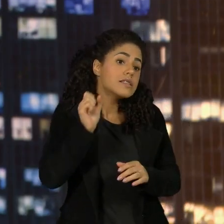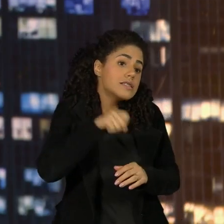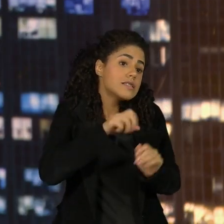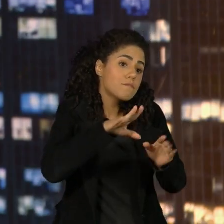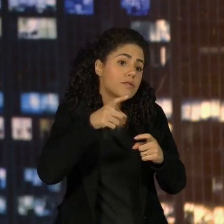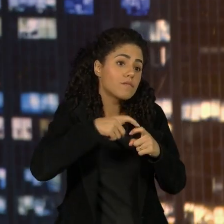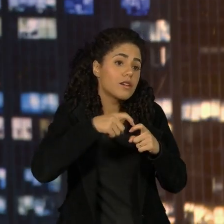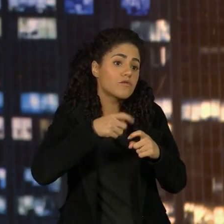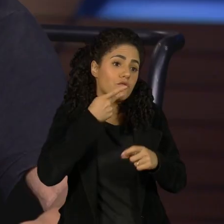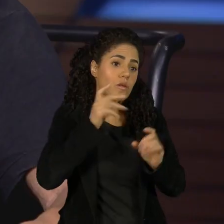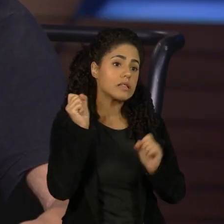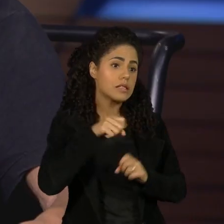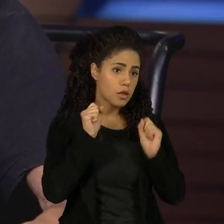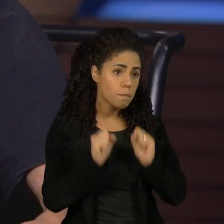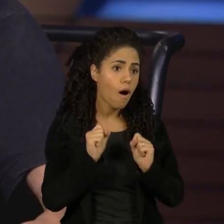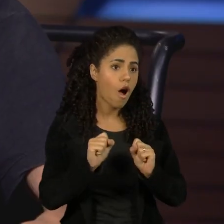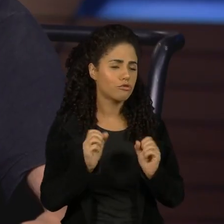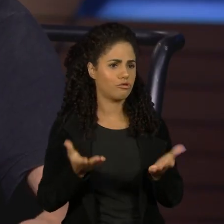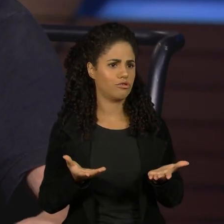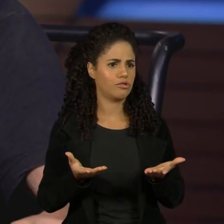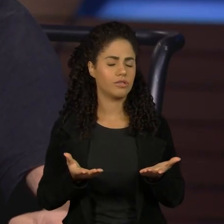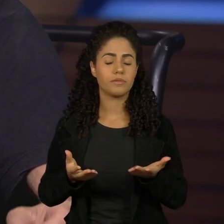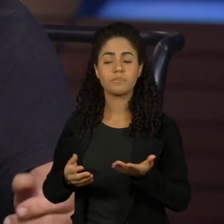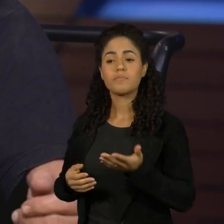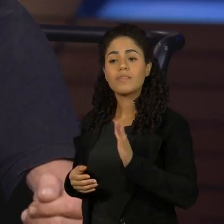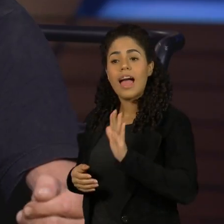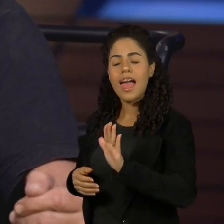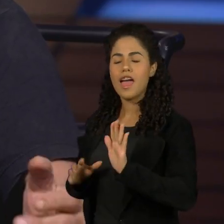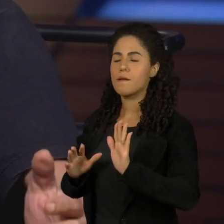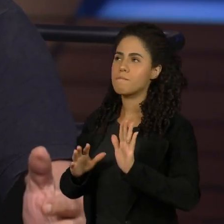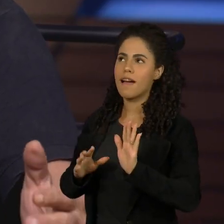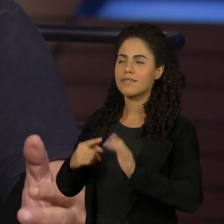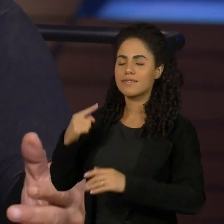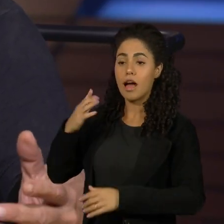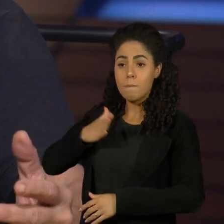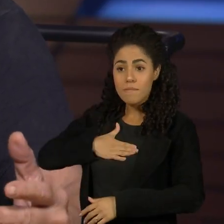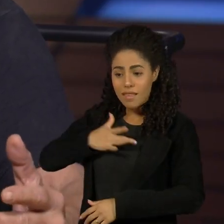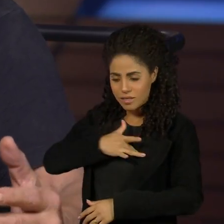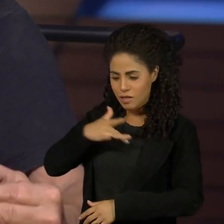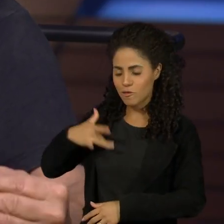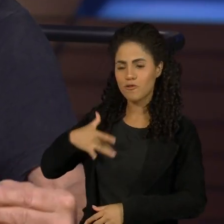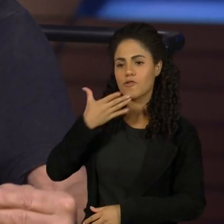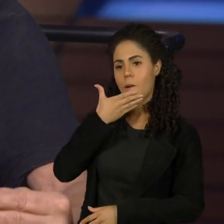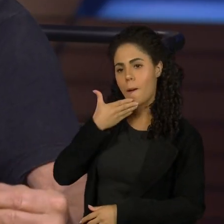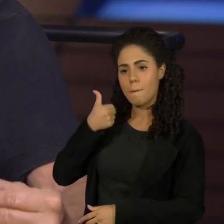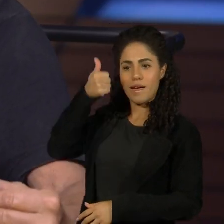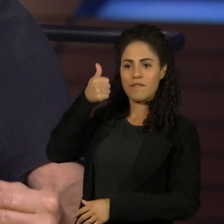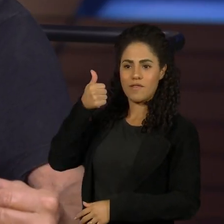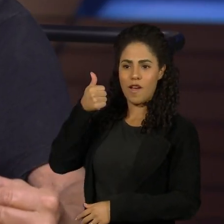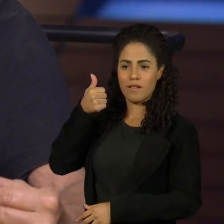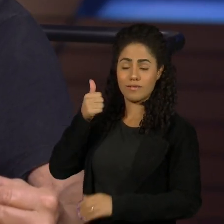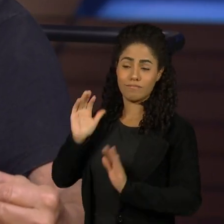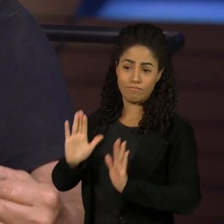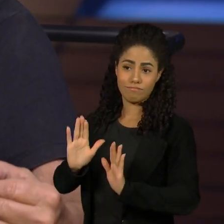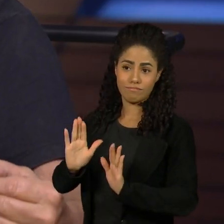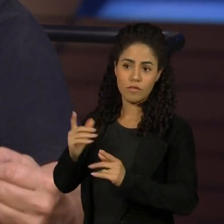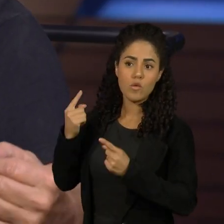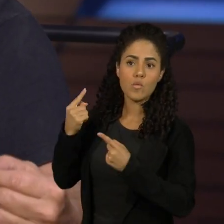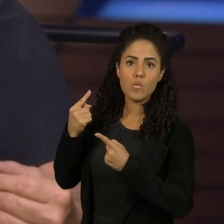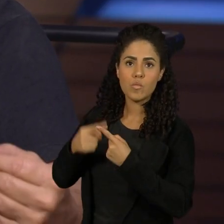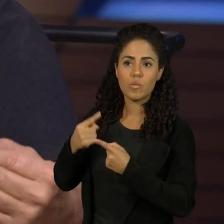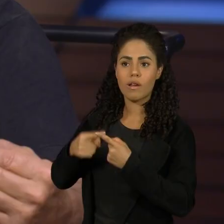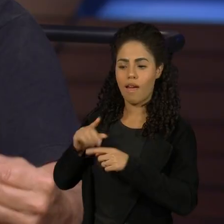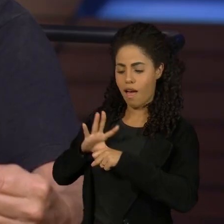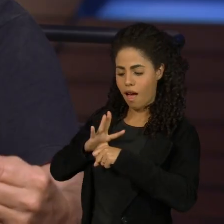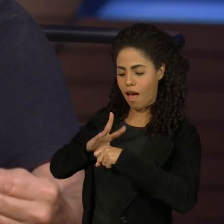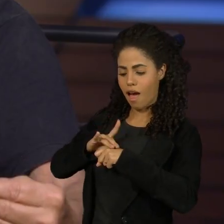ser. Mas hoje minha saúde é maravilhosa. O problema que eu tenho são as